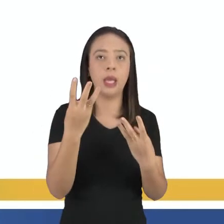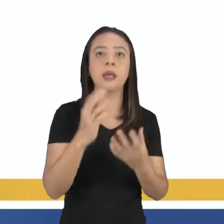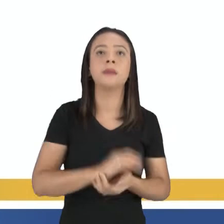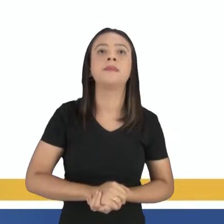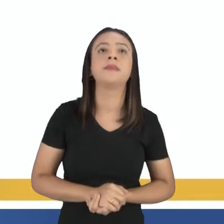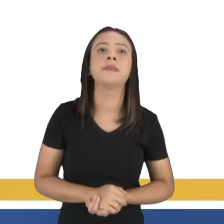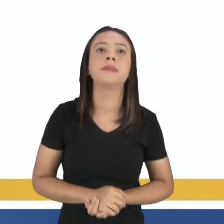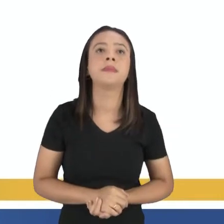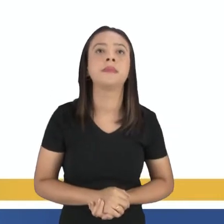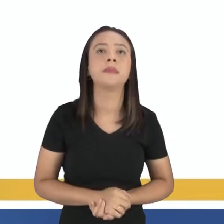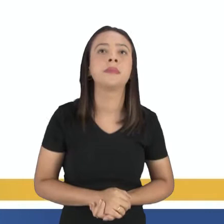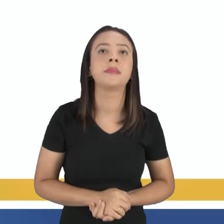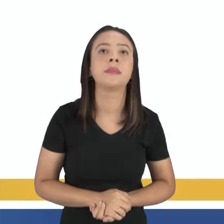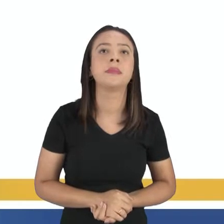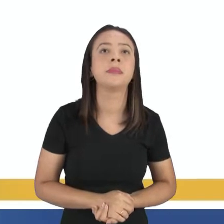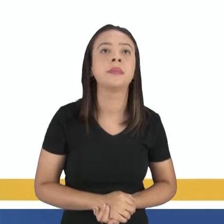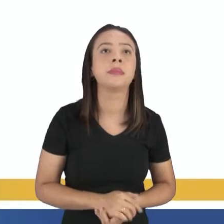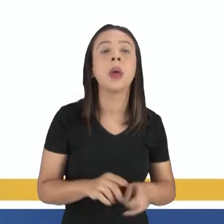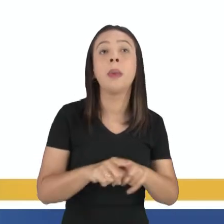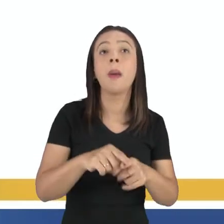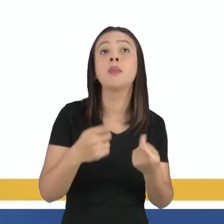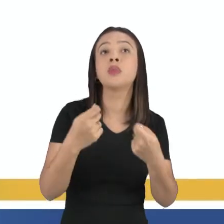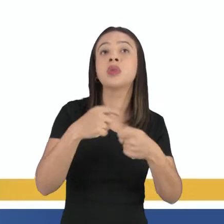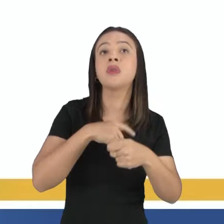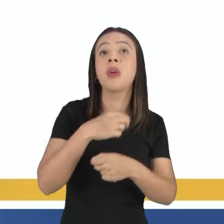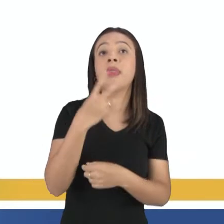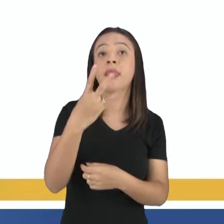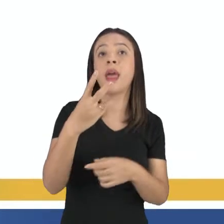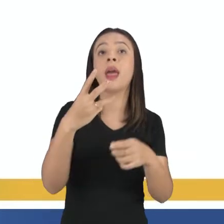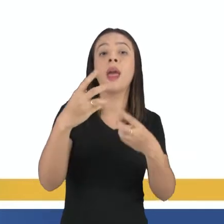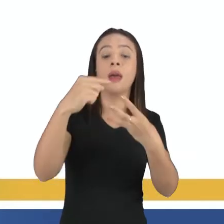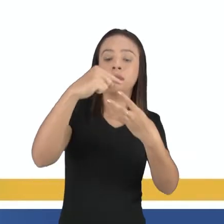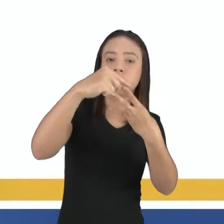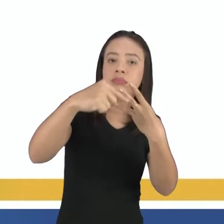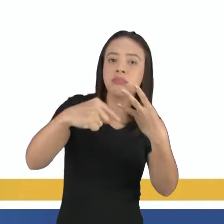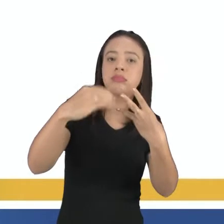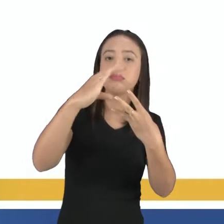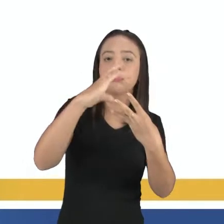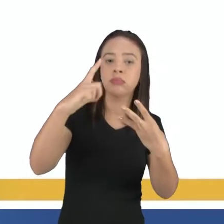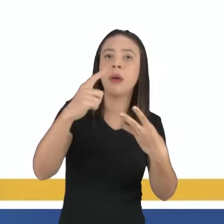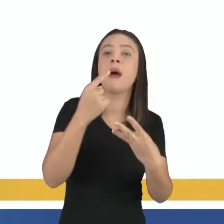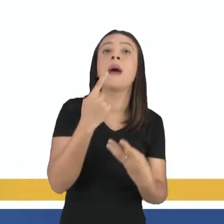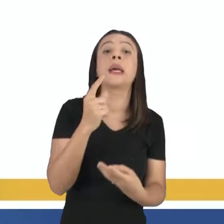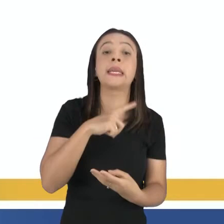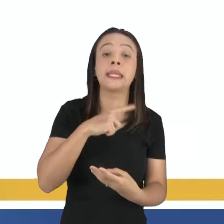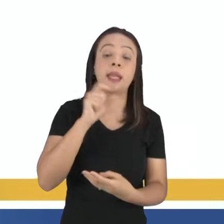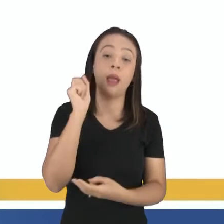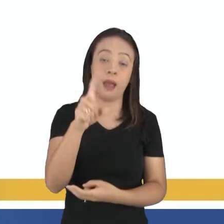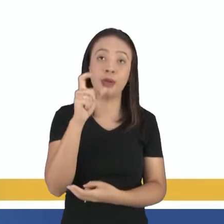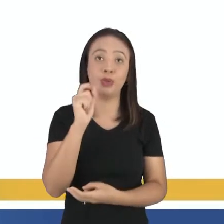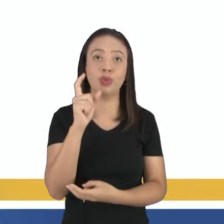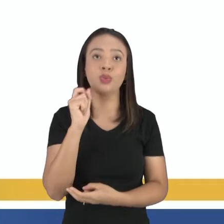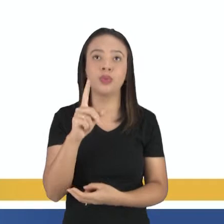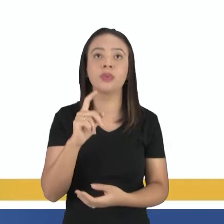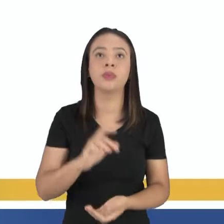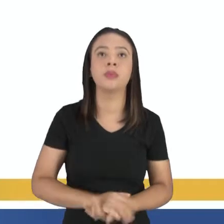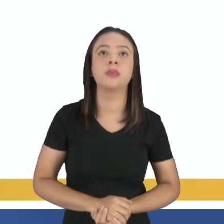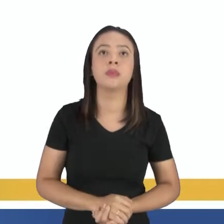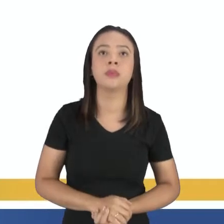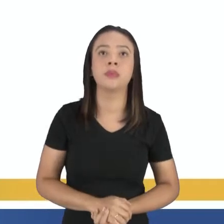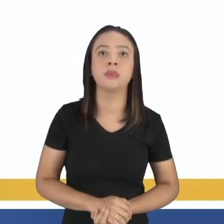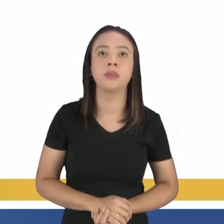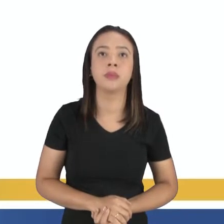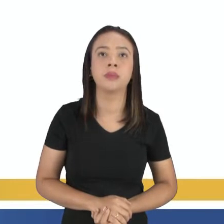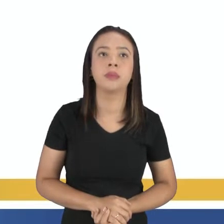e orações subordinadas adverbiais. Então, elas têm essas três classificações aí de orações